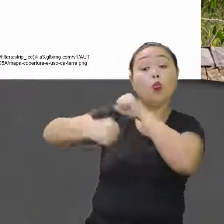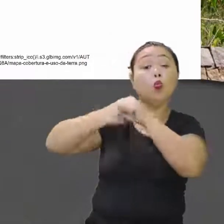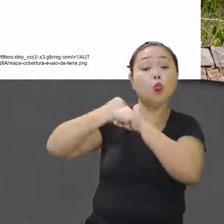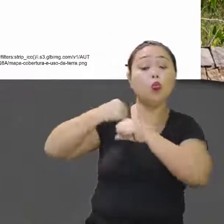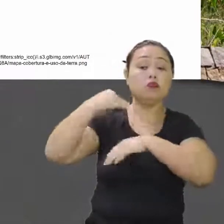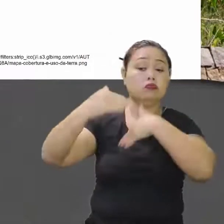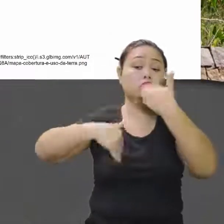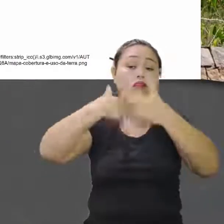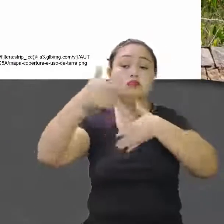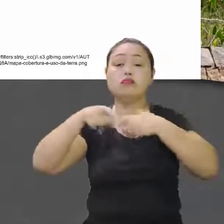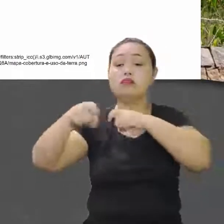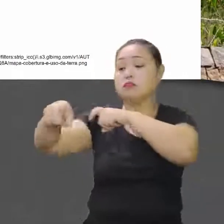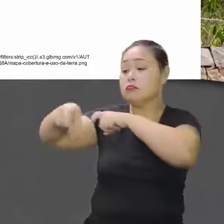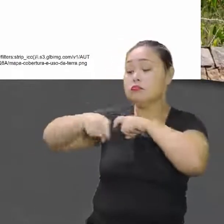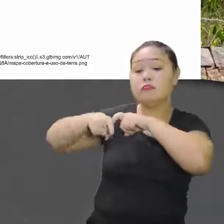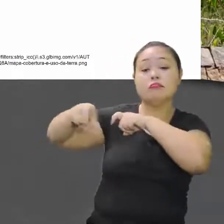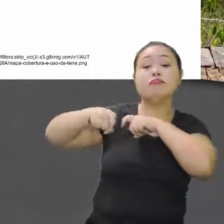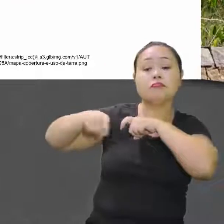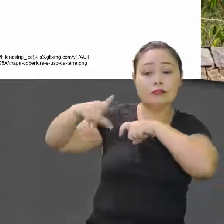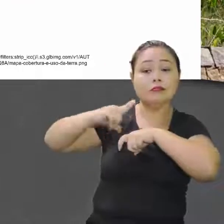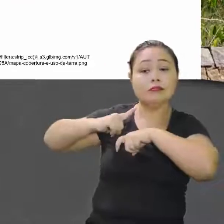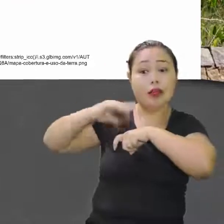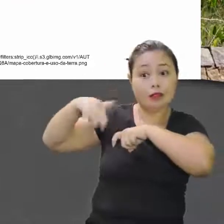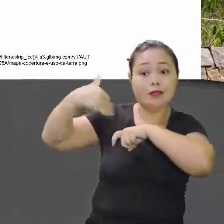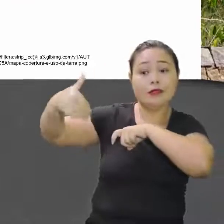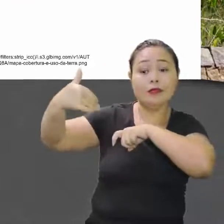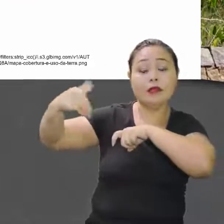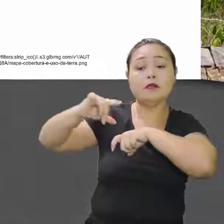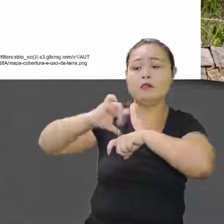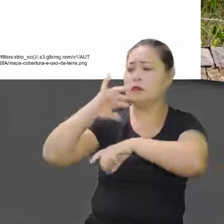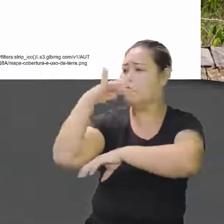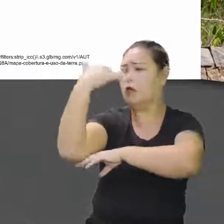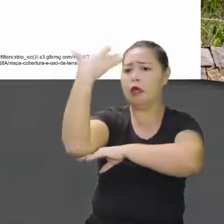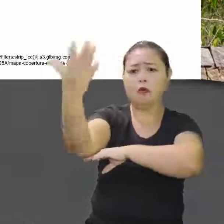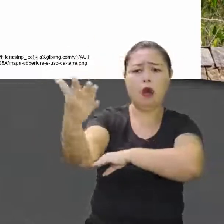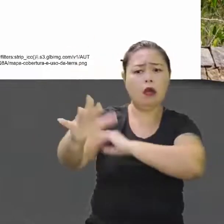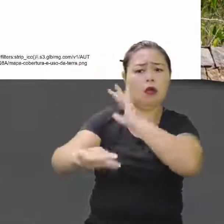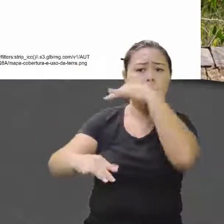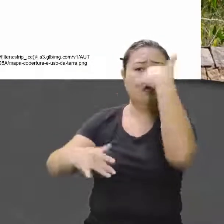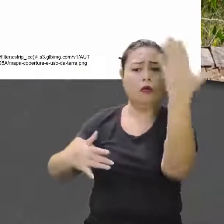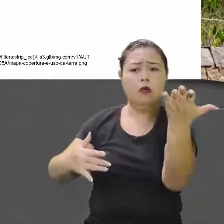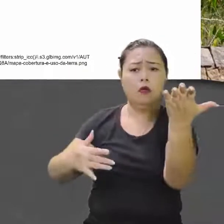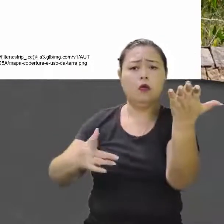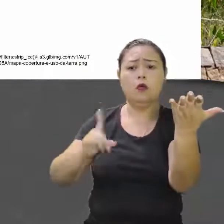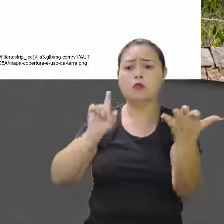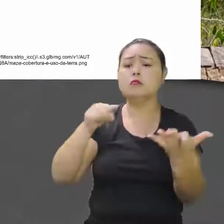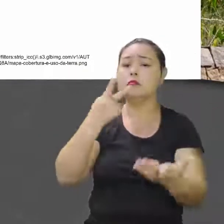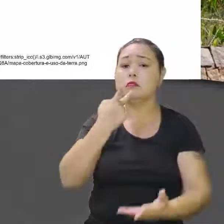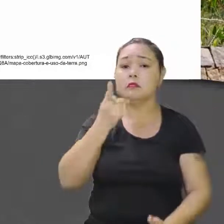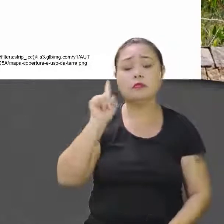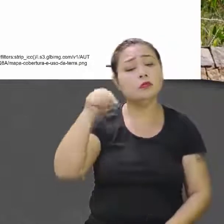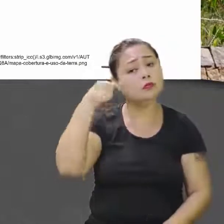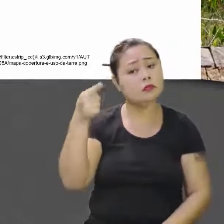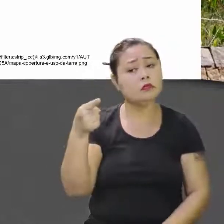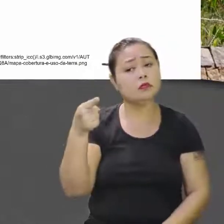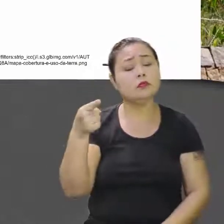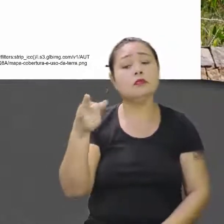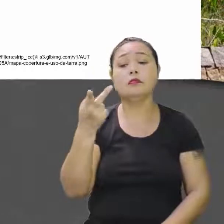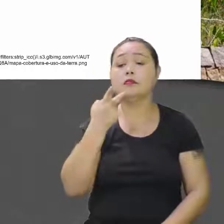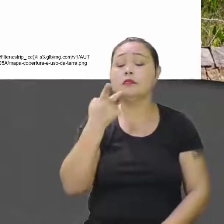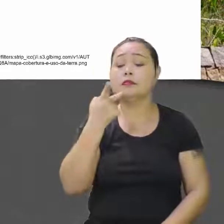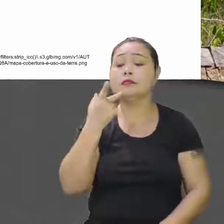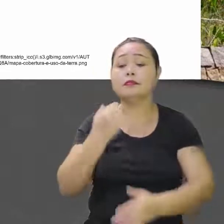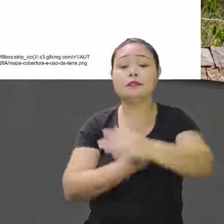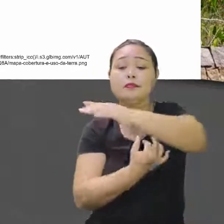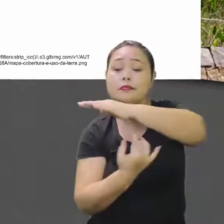com o avanço da agricultura, nós temos um grande desmatamento, que nós vamos falar disso aí, lá, quando